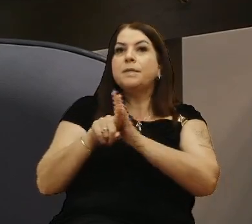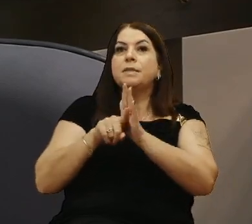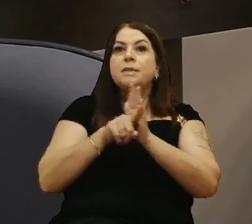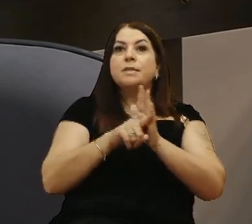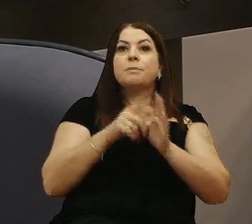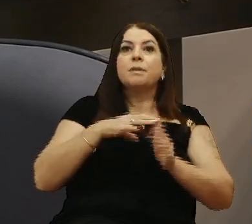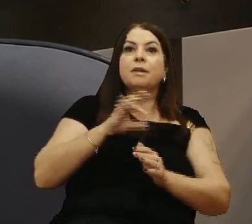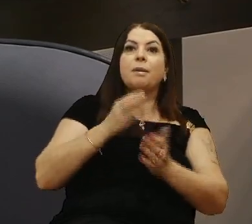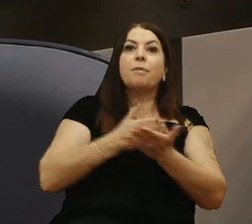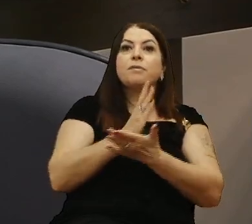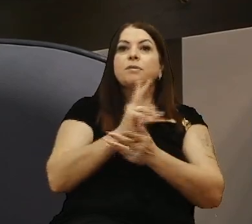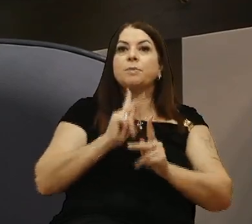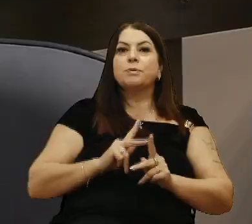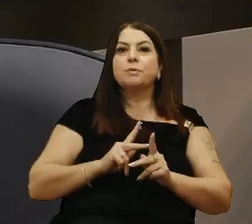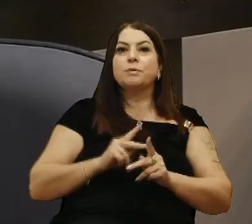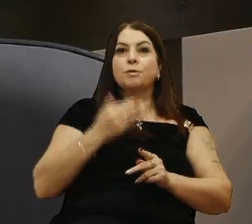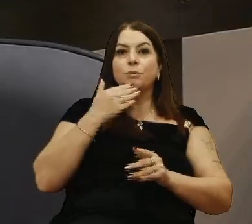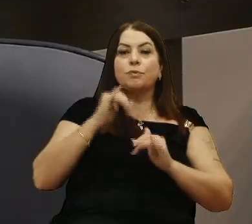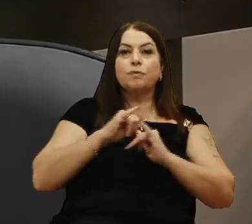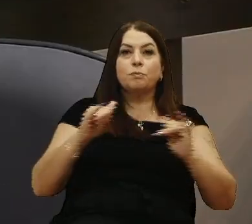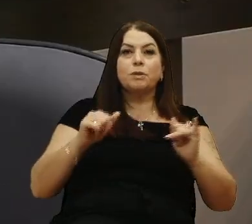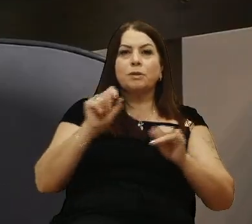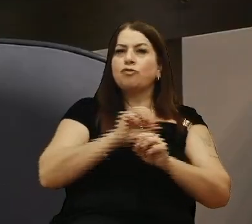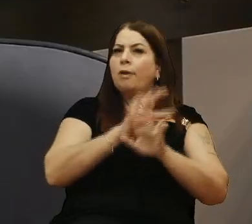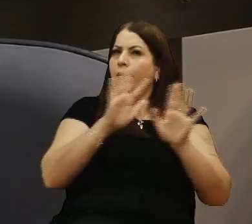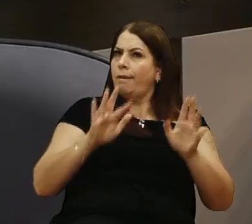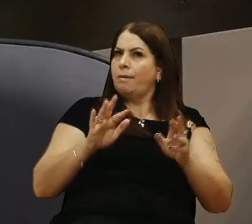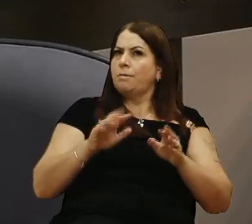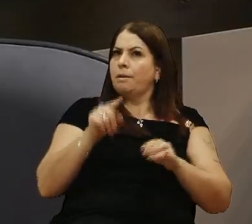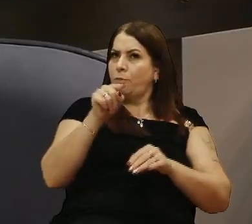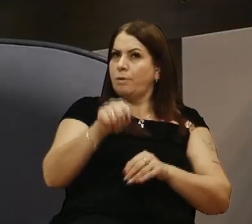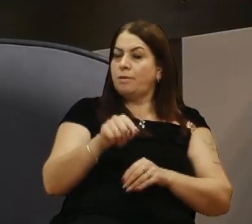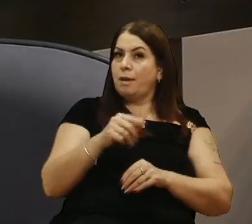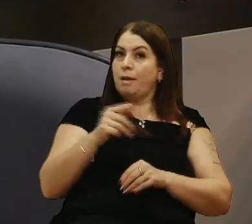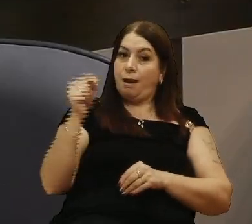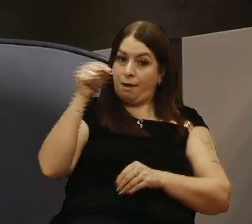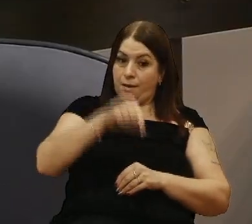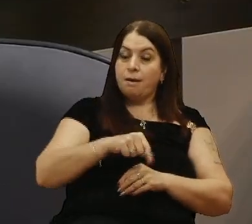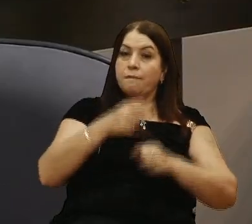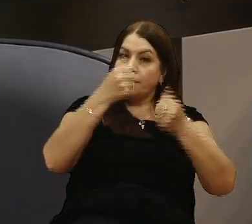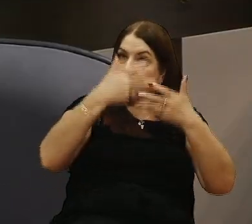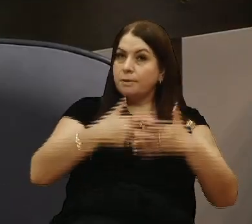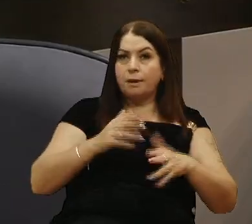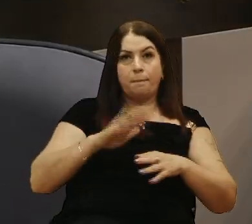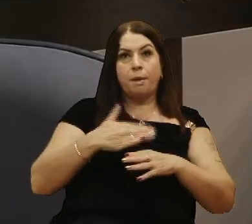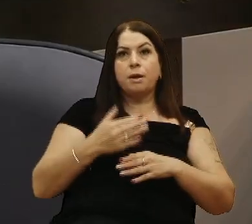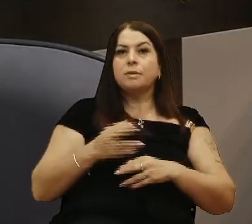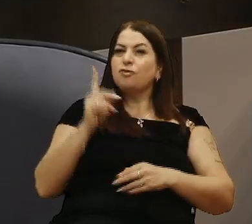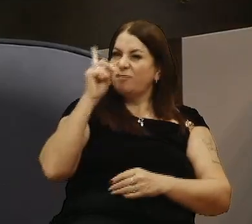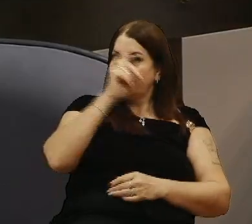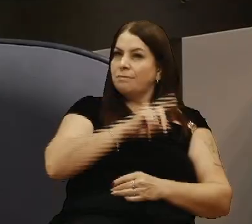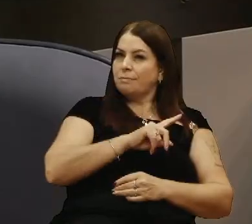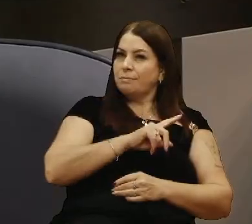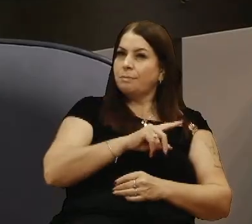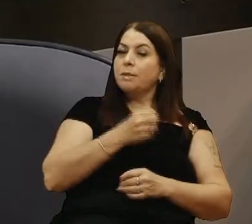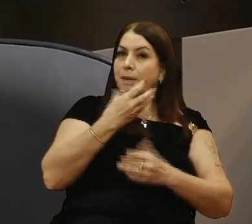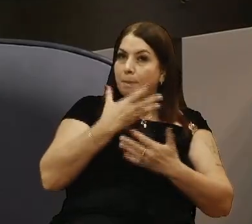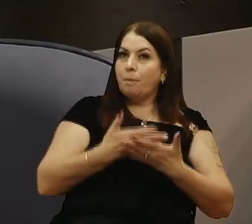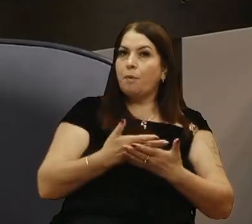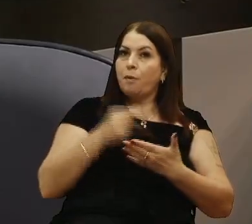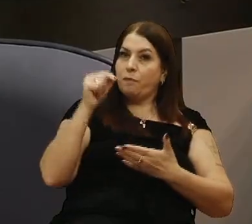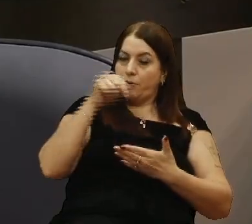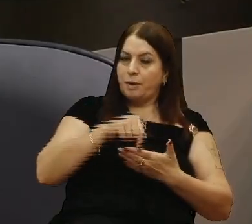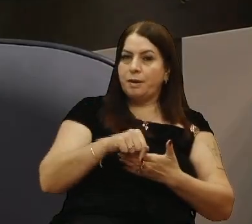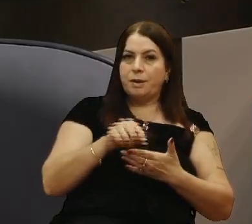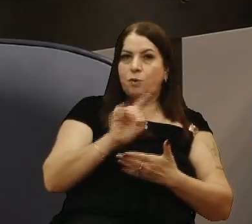aprovação. Ou seja, esse pedido de informações deixa claro que botar a cara e vir aqui é muito mais difícil, mas seria bom ele vir